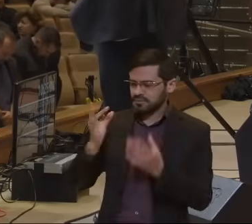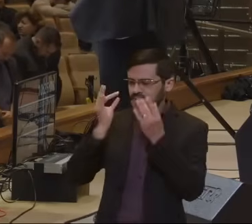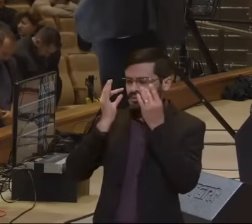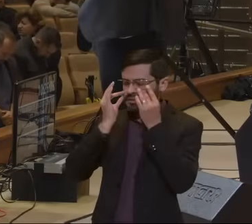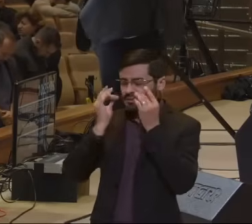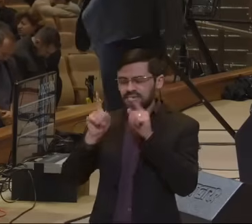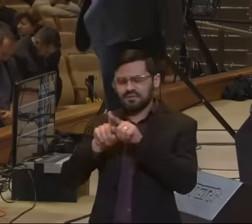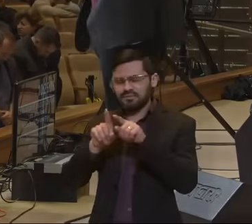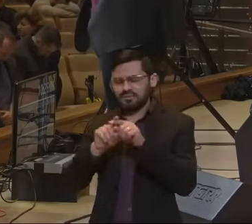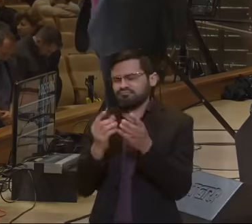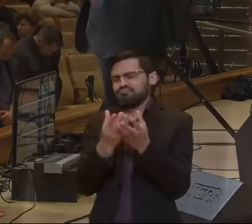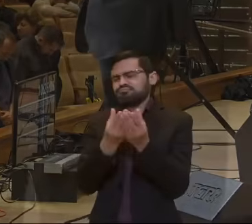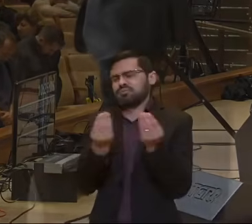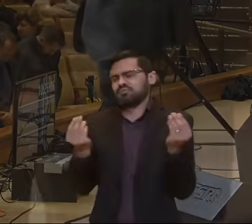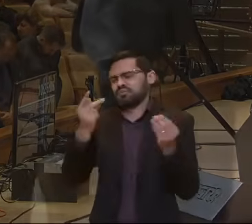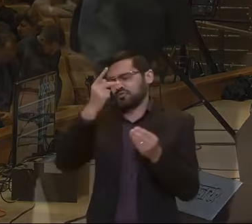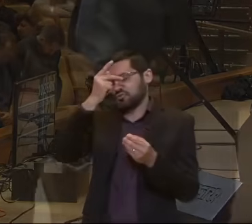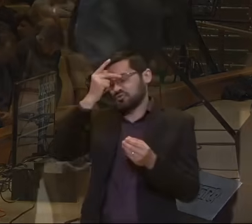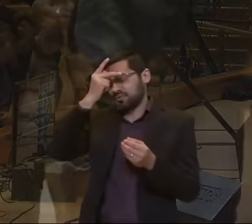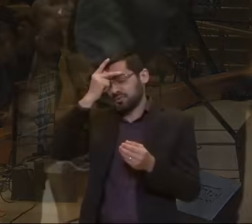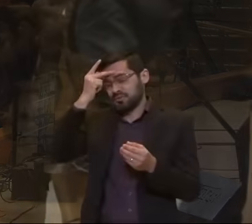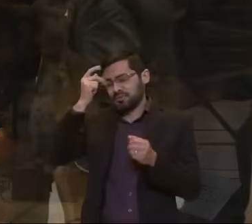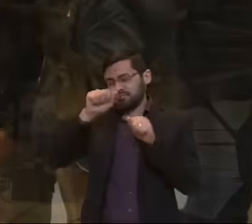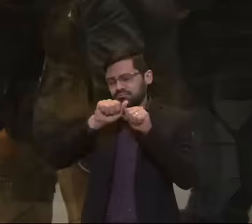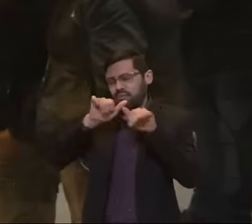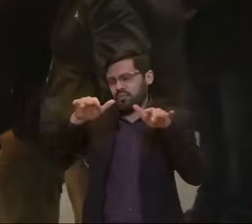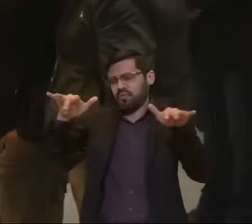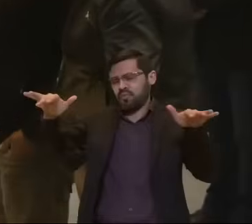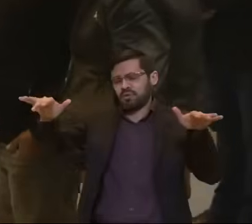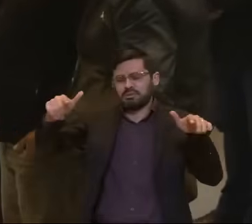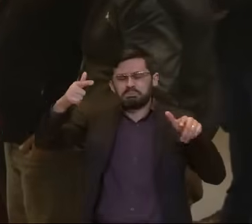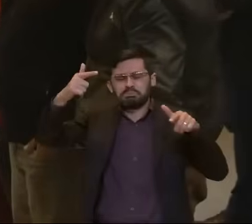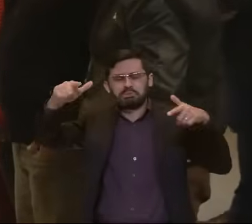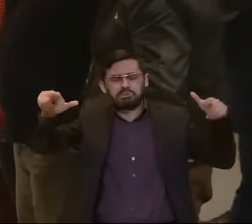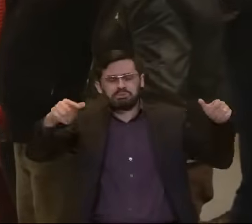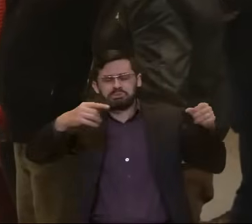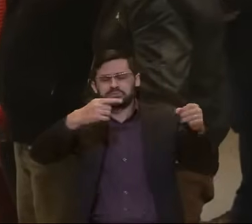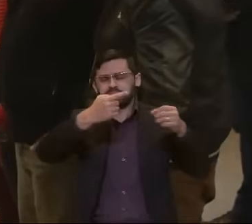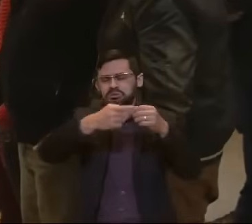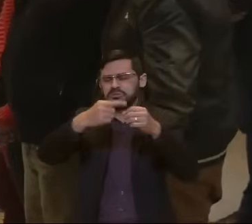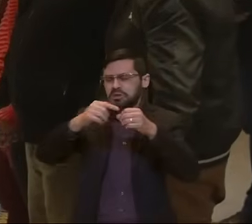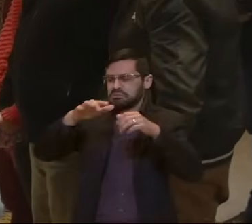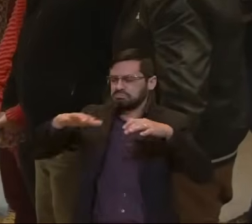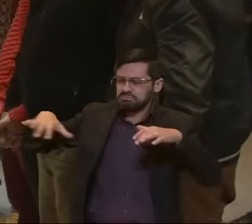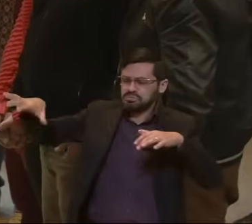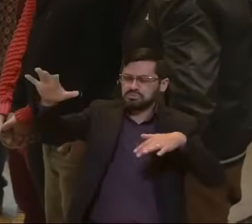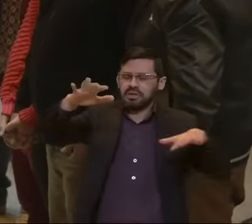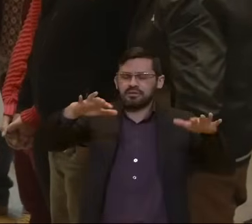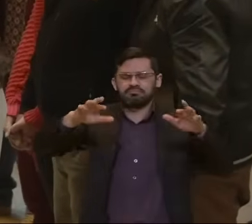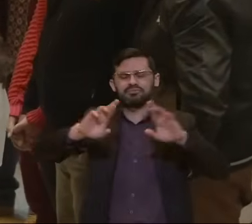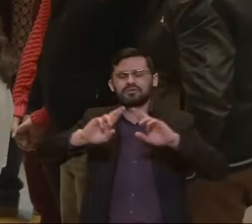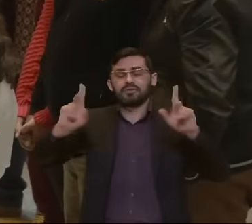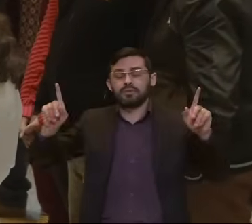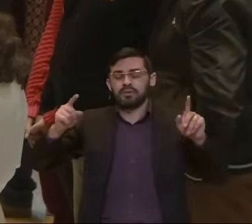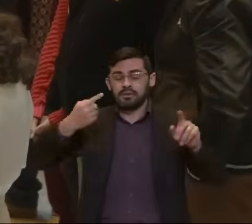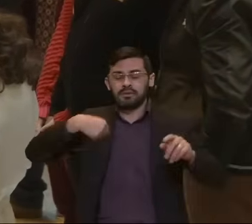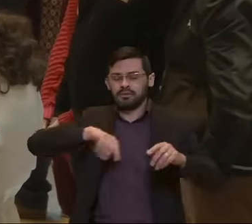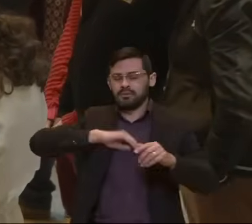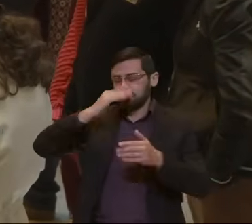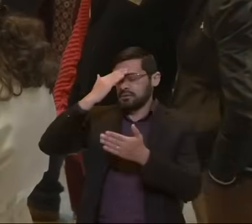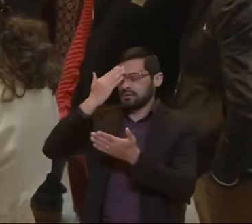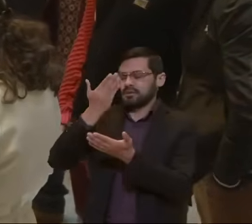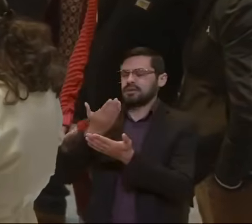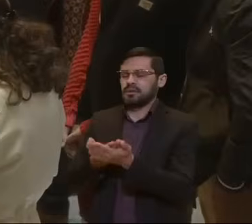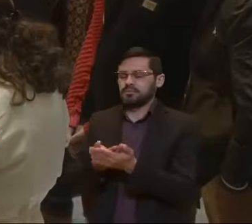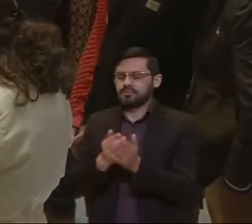e tantos espalhados aqui, ouvindo essa palavra, e nós cremos naquilo que a tua palavra